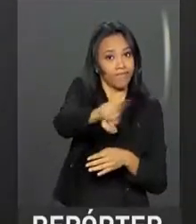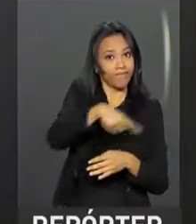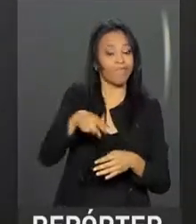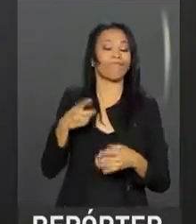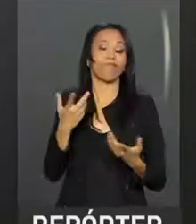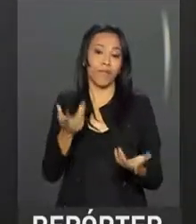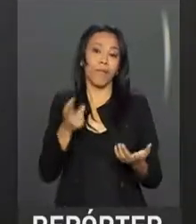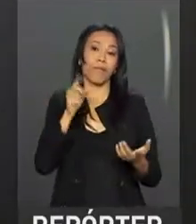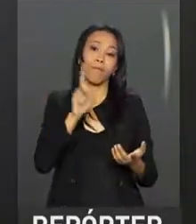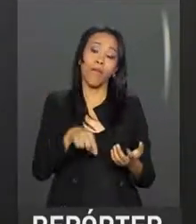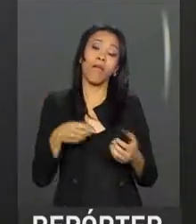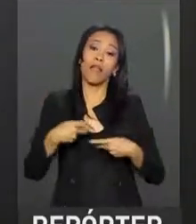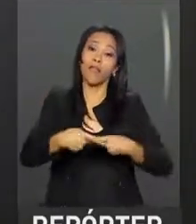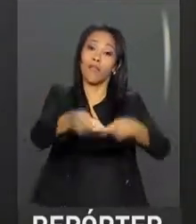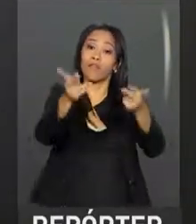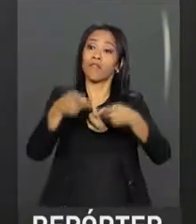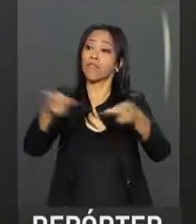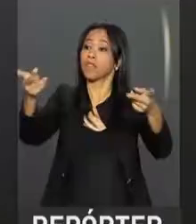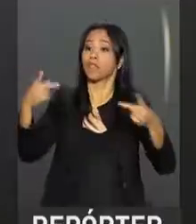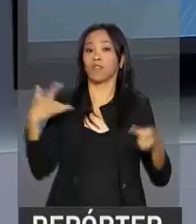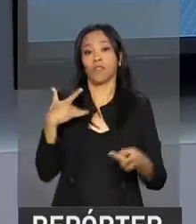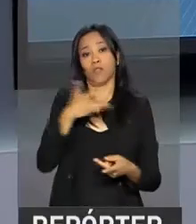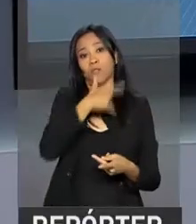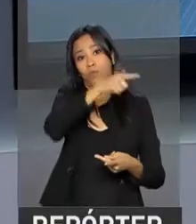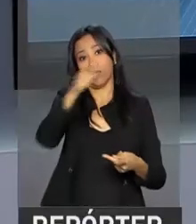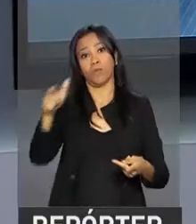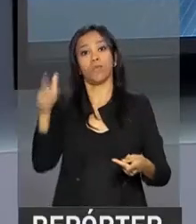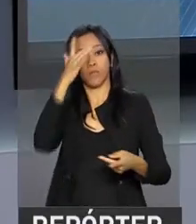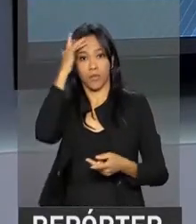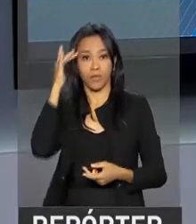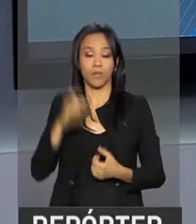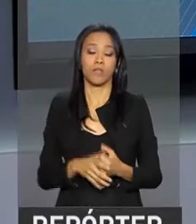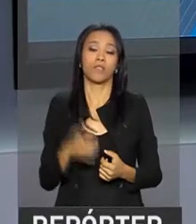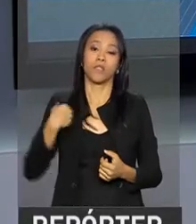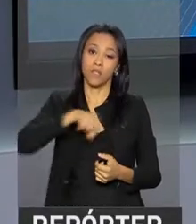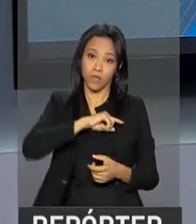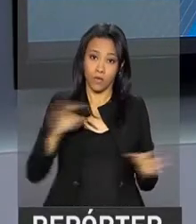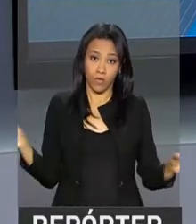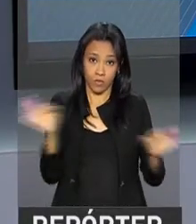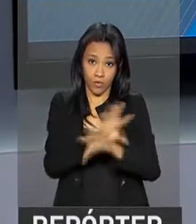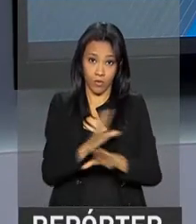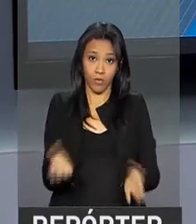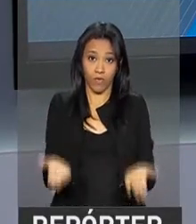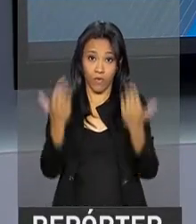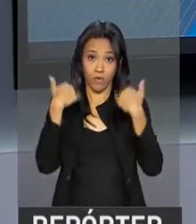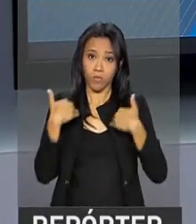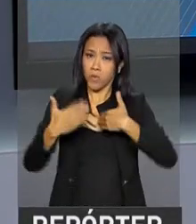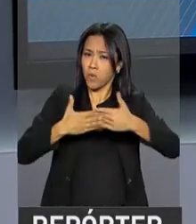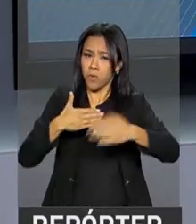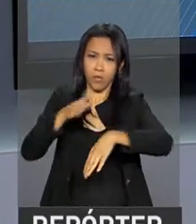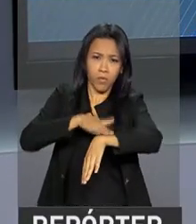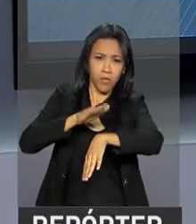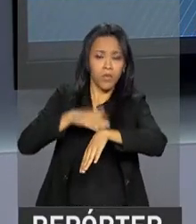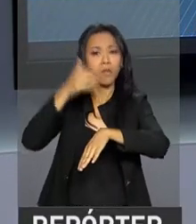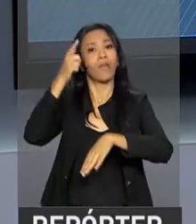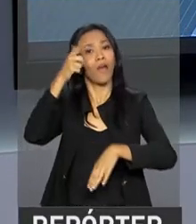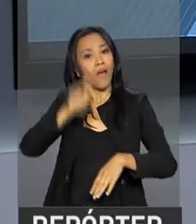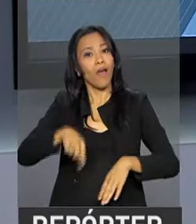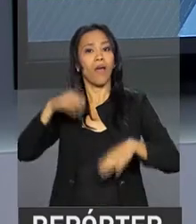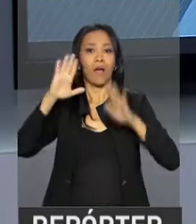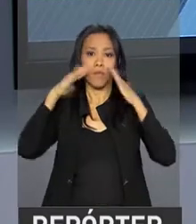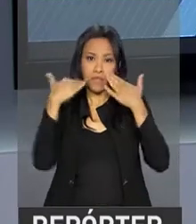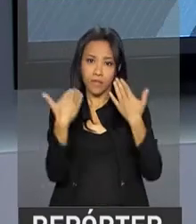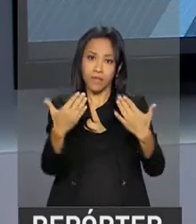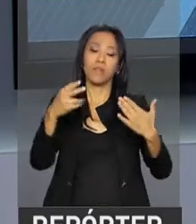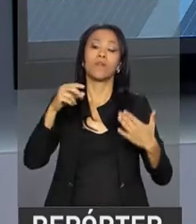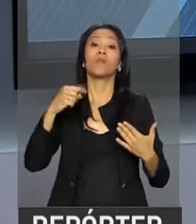acaba levando o serviço de saúde para as outras pessoas e nós ficamos por aqui voltamos a qualquer momento com a transmissão ao vivo do